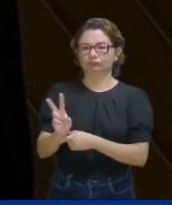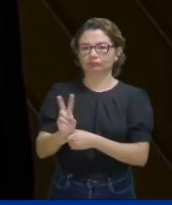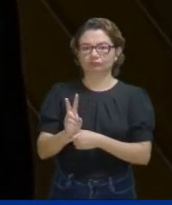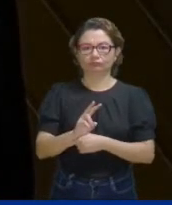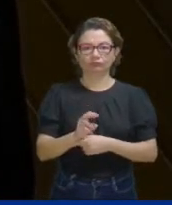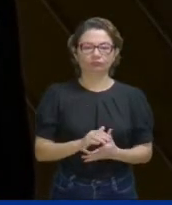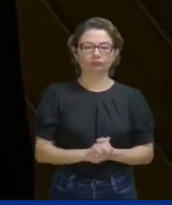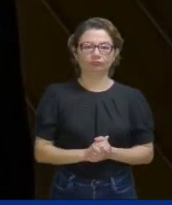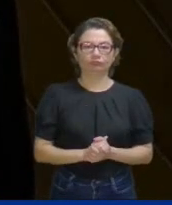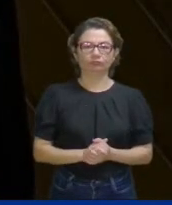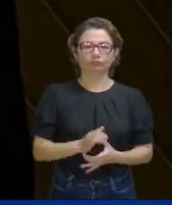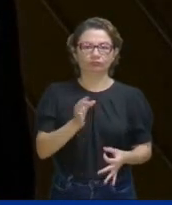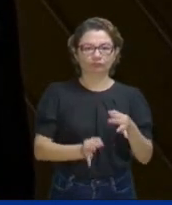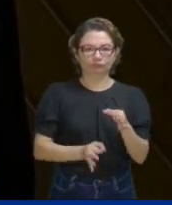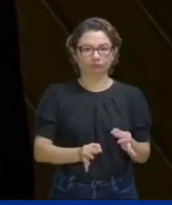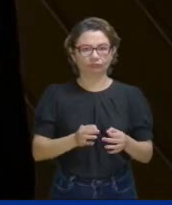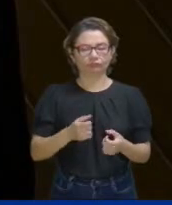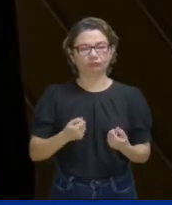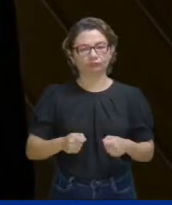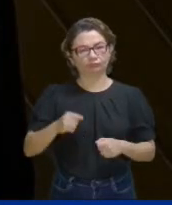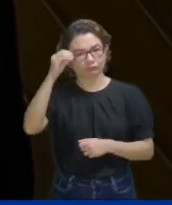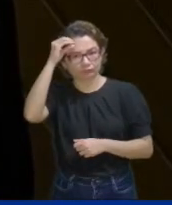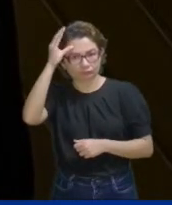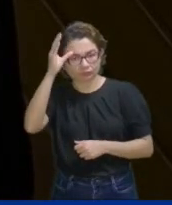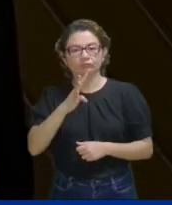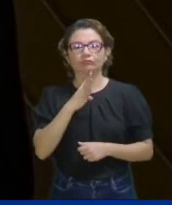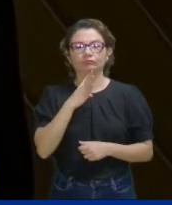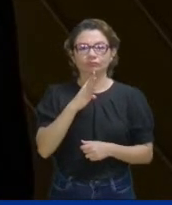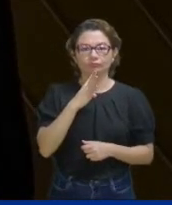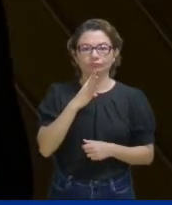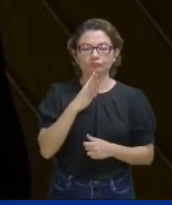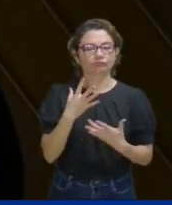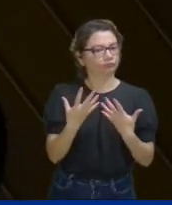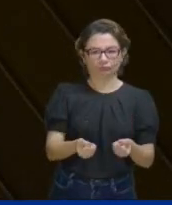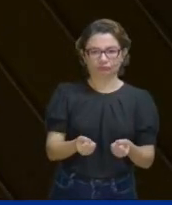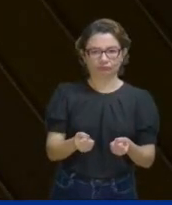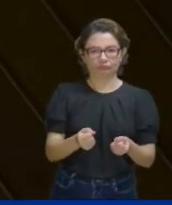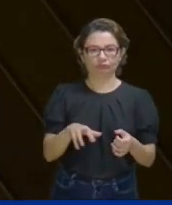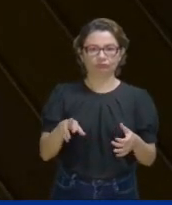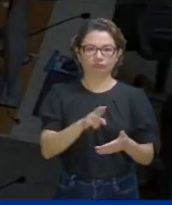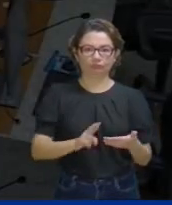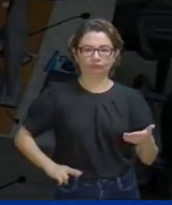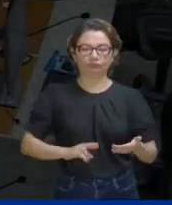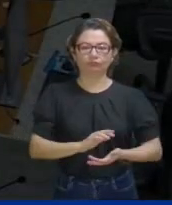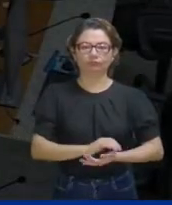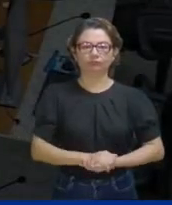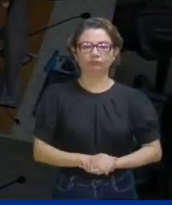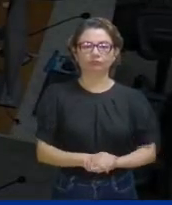ordem jurídica, requer o conhecimento dos embargos e, no mérito, a sua rejeição. É o relator.